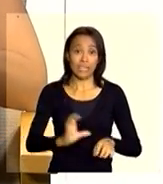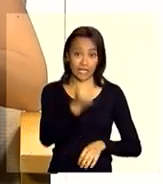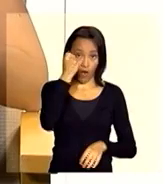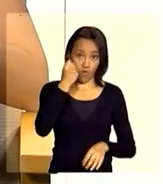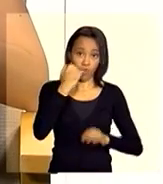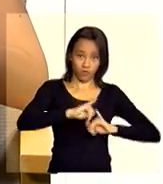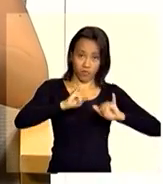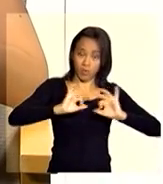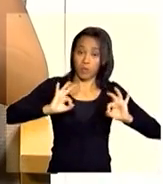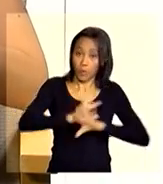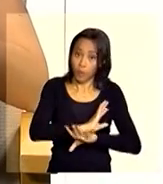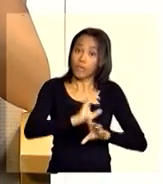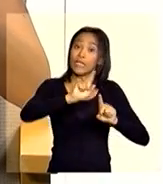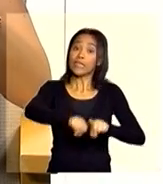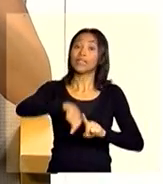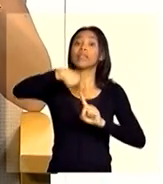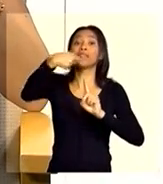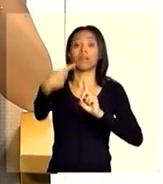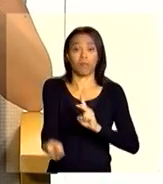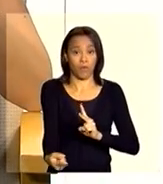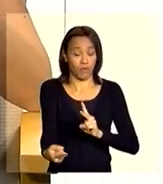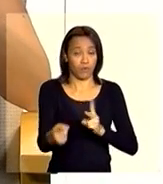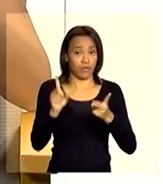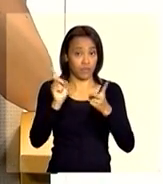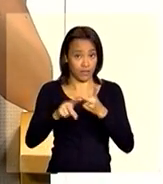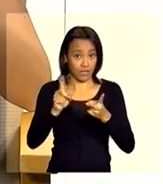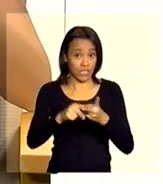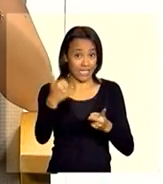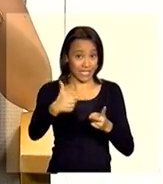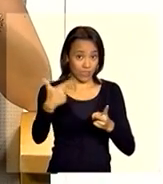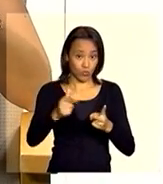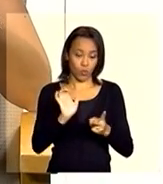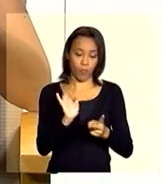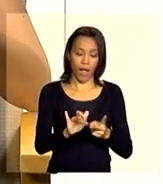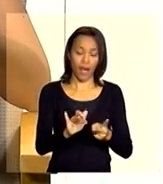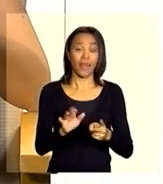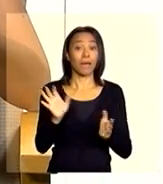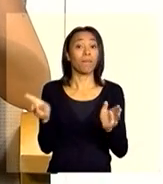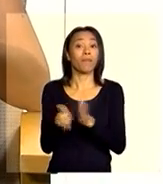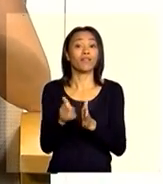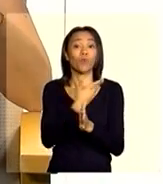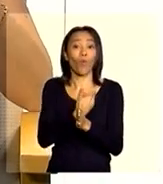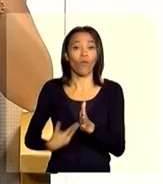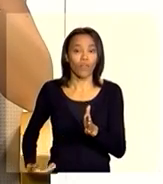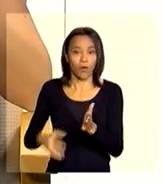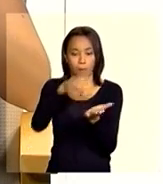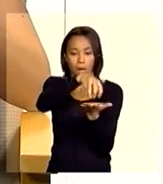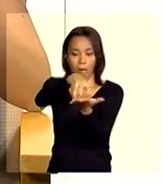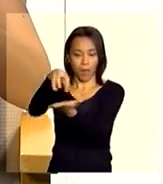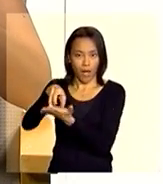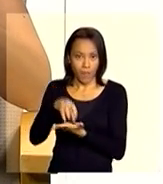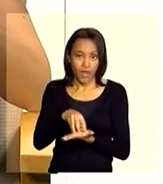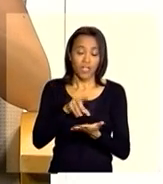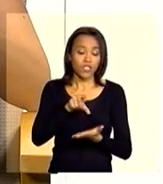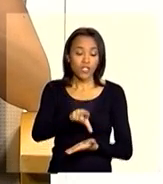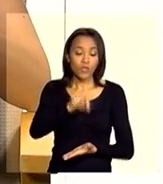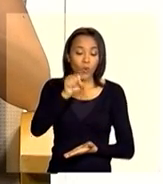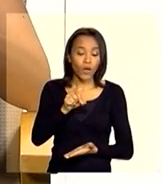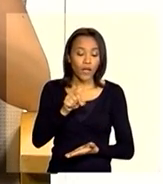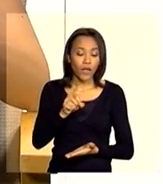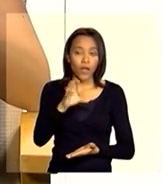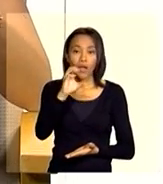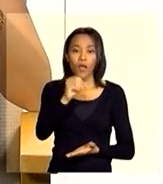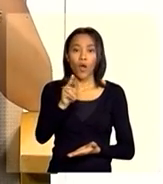informações após isso vai no segundo menu que é dos órgãos governamentais e vai selecionar opção órgão